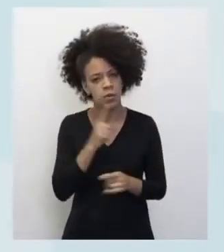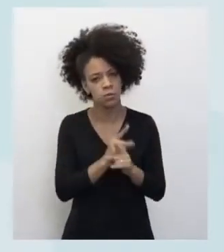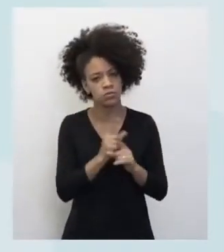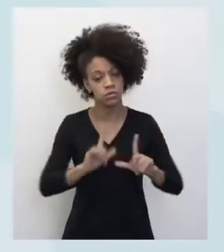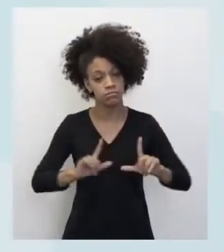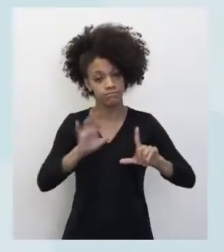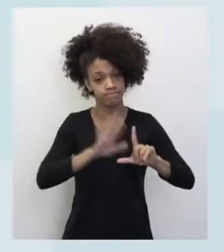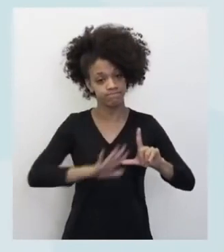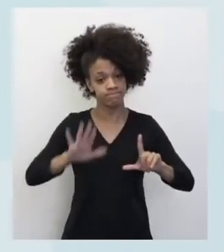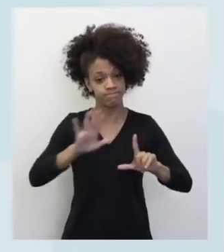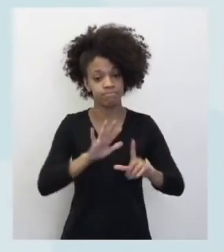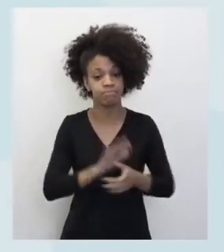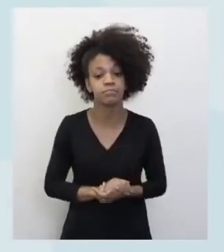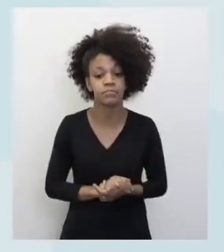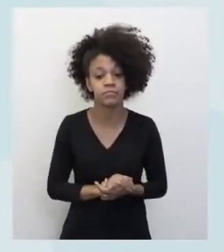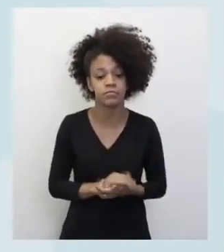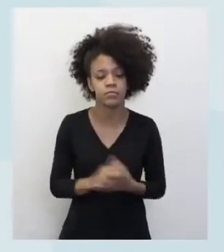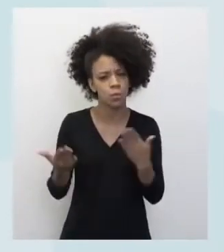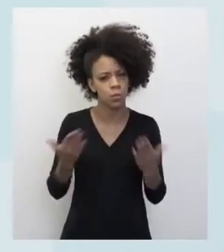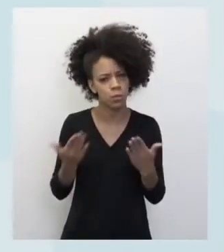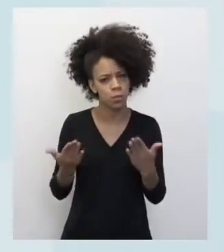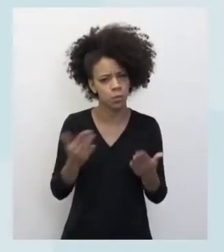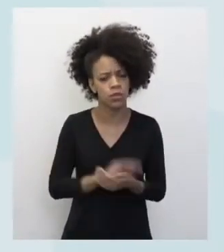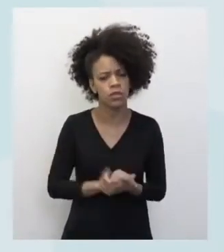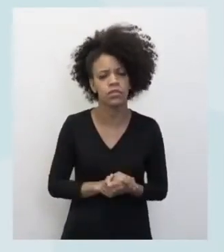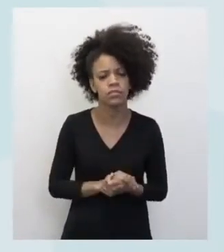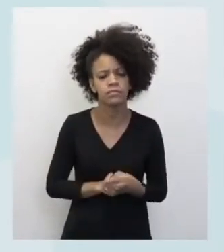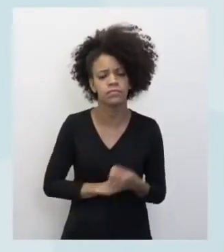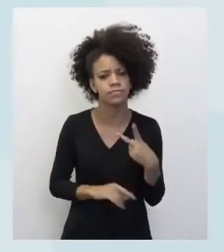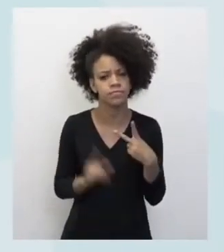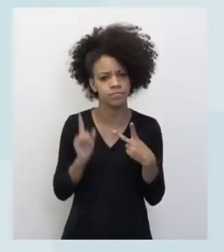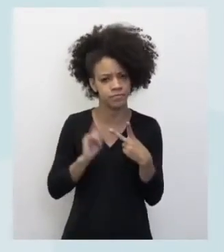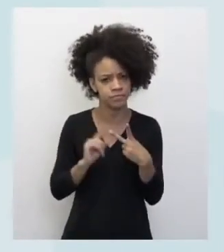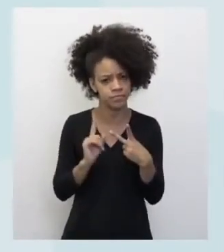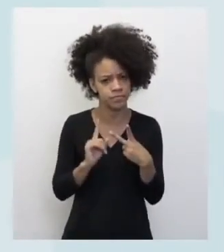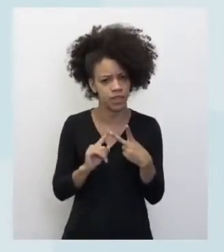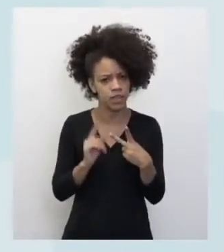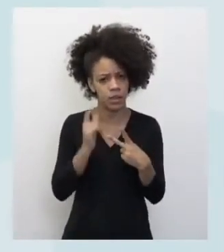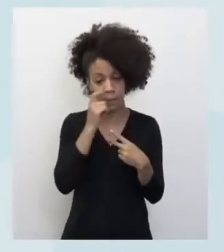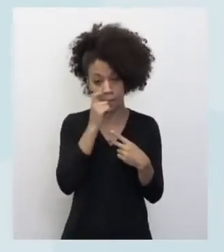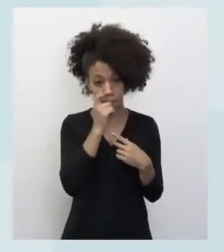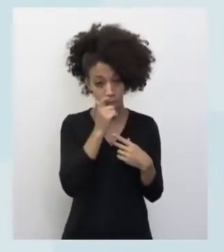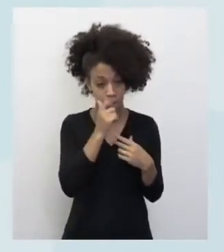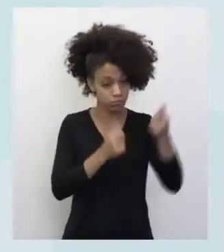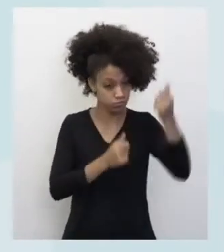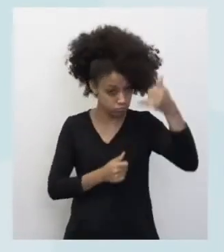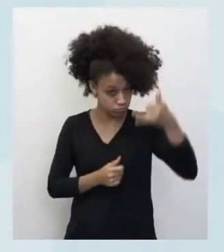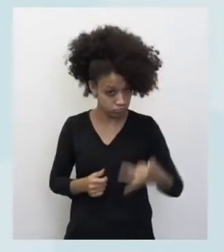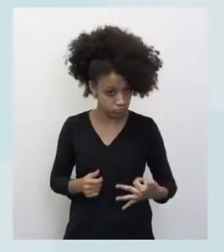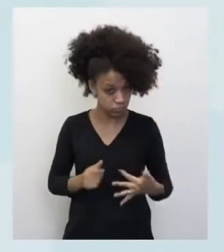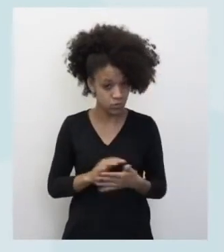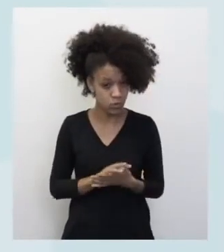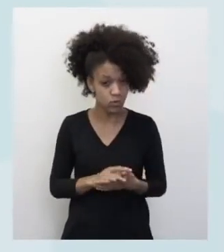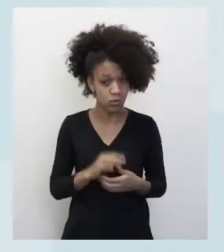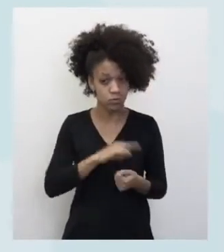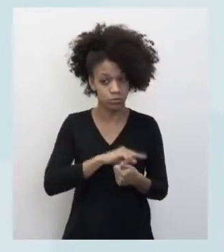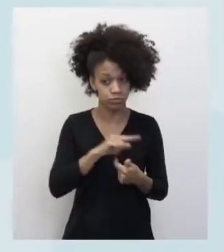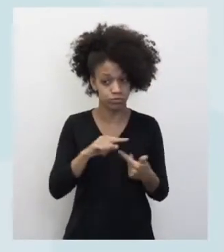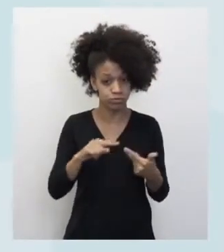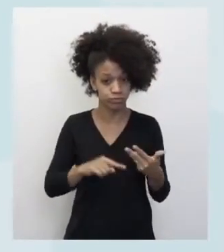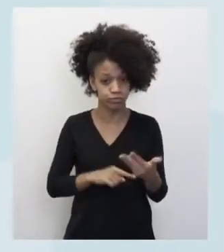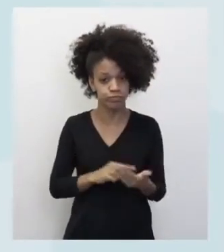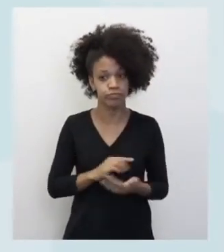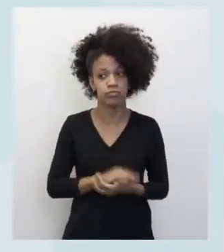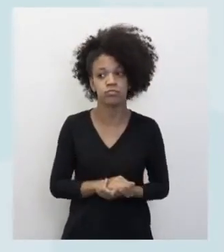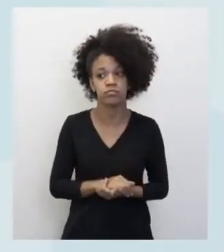imagem. Vamos analisar essa imagem segundo aqueles critérios lá que apareceram. Vamos voltar nos critérios? Por